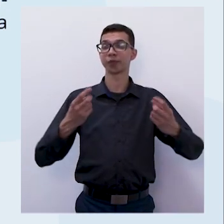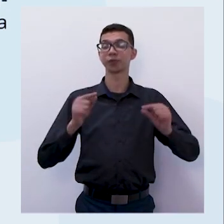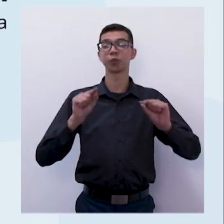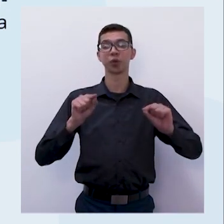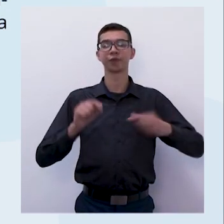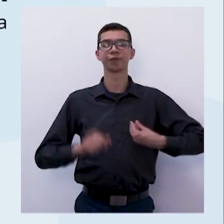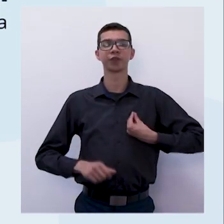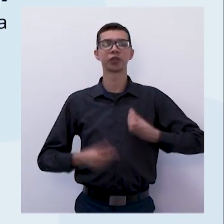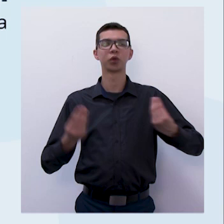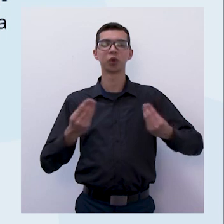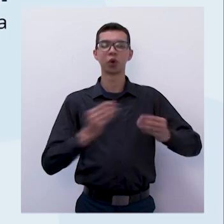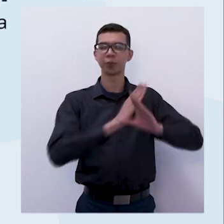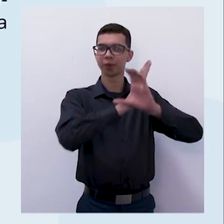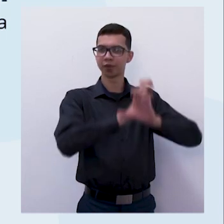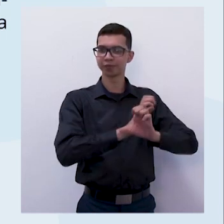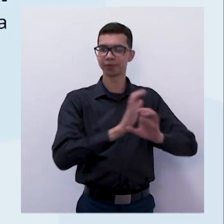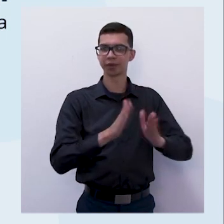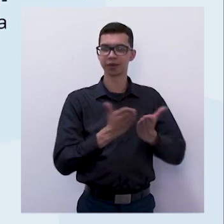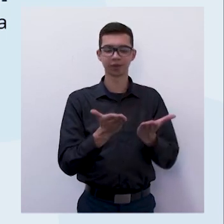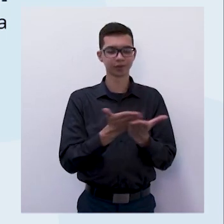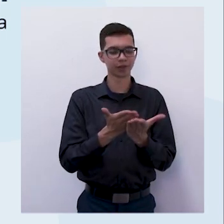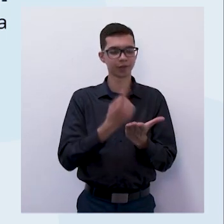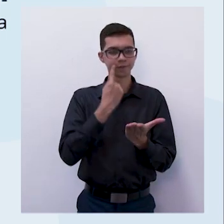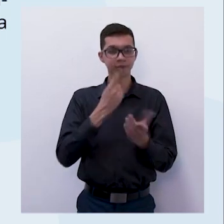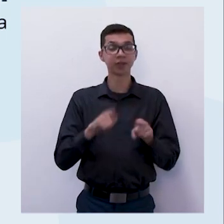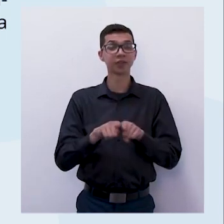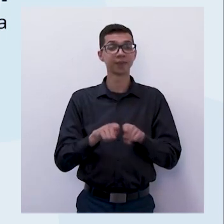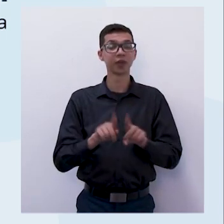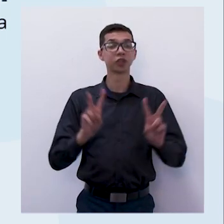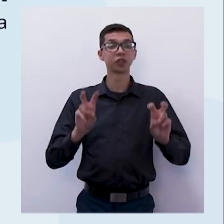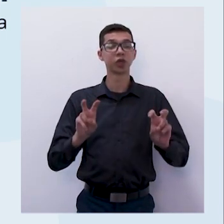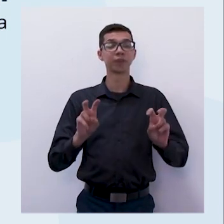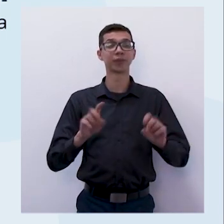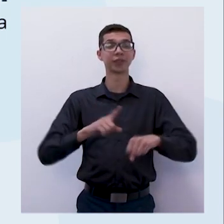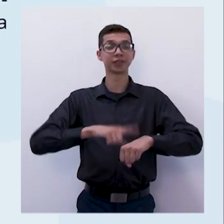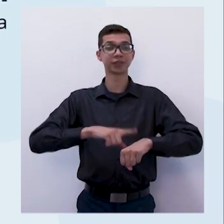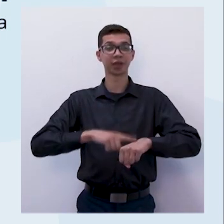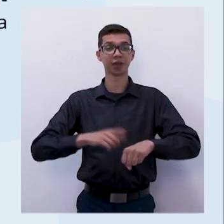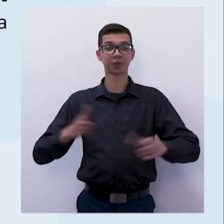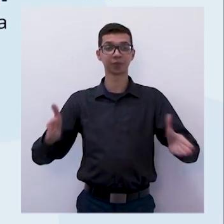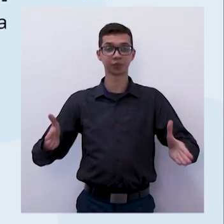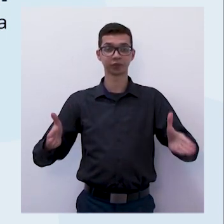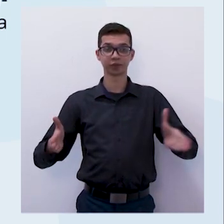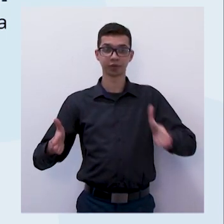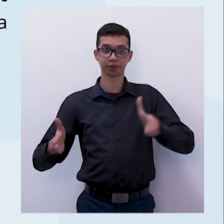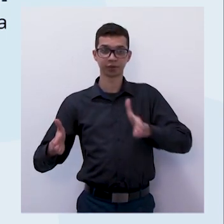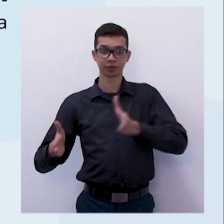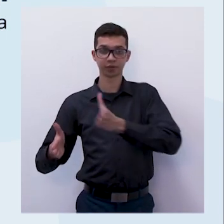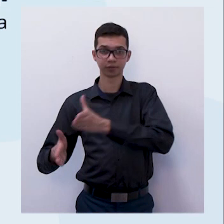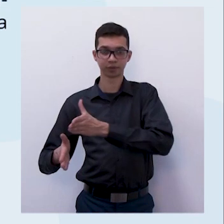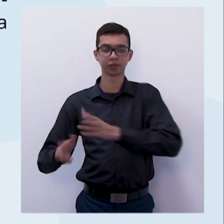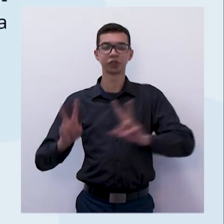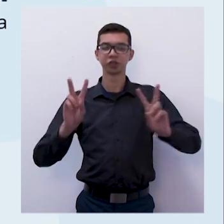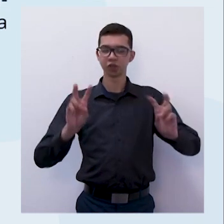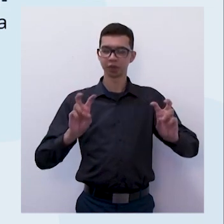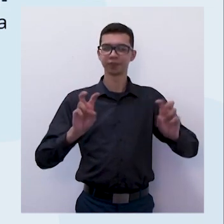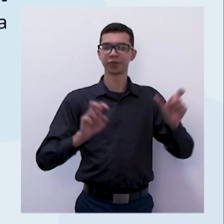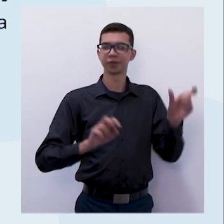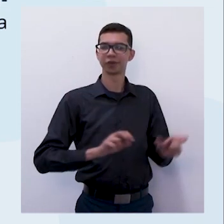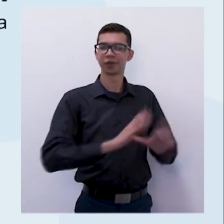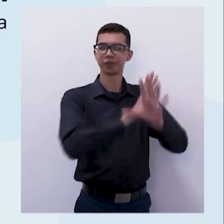Inclusive, essa linha do tempo que a gente acabou de ver da vida do espartano, ela está registrada nesse livro,